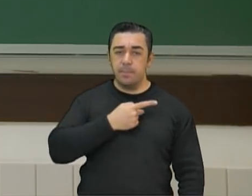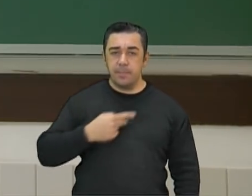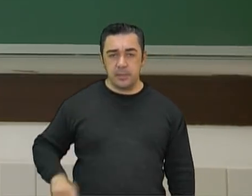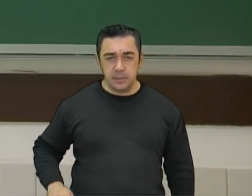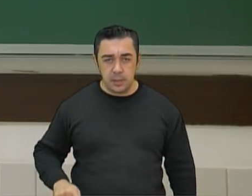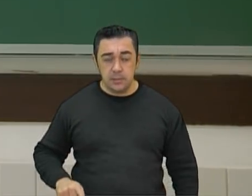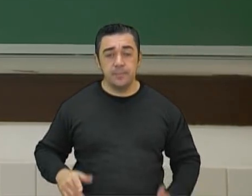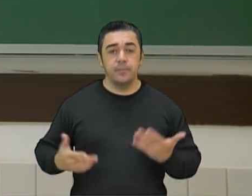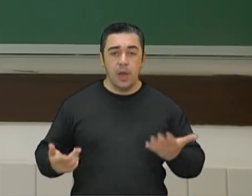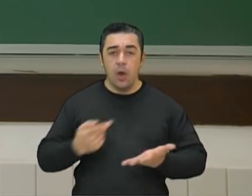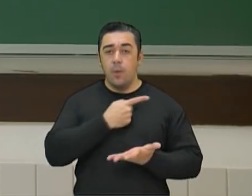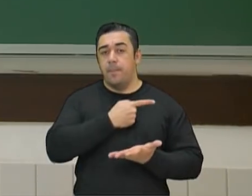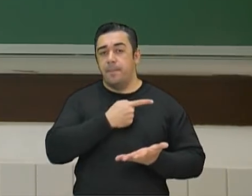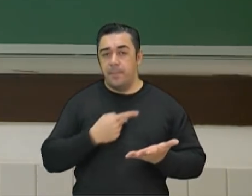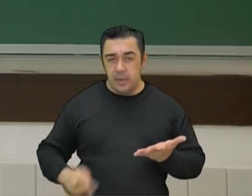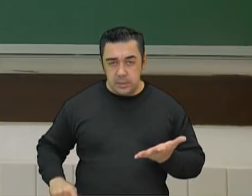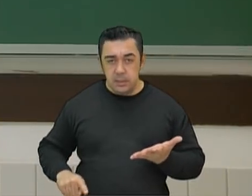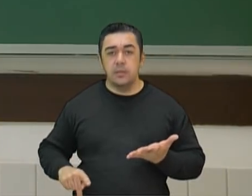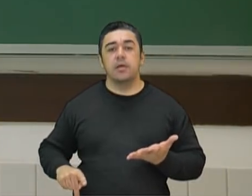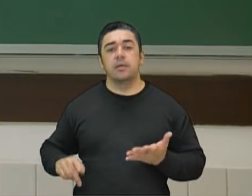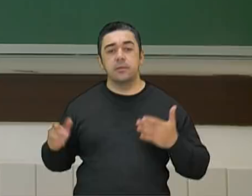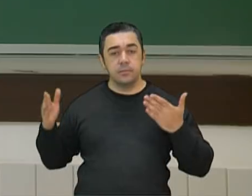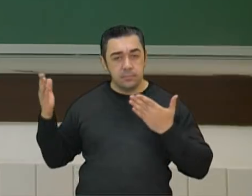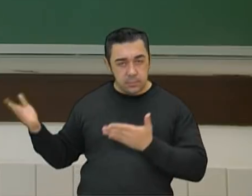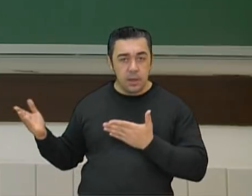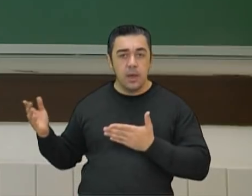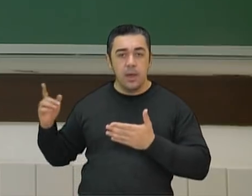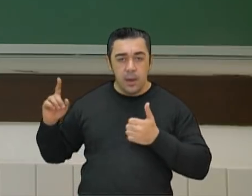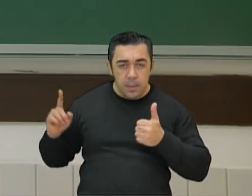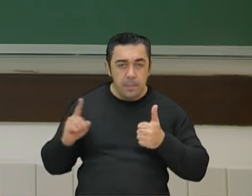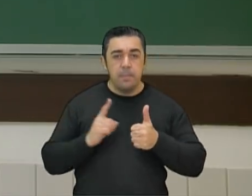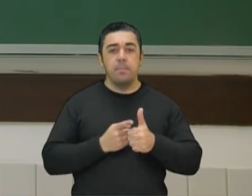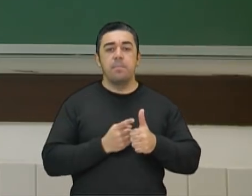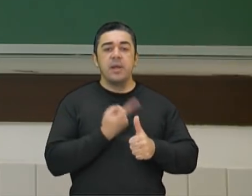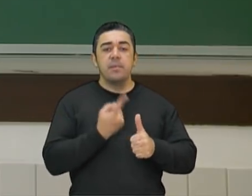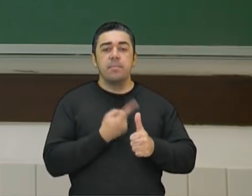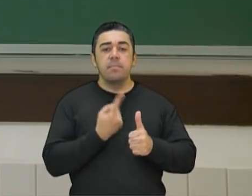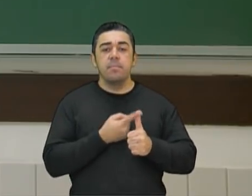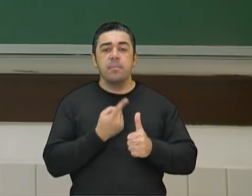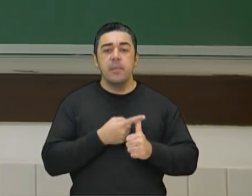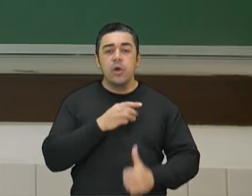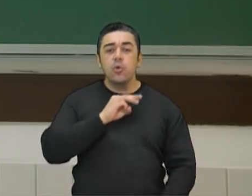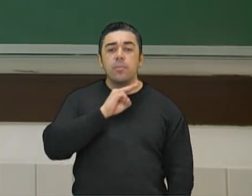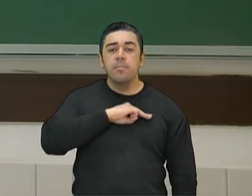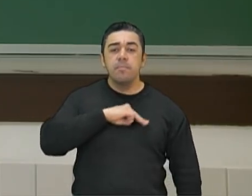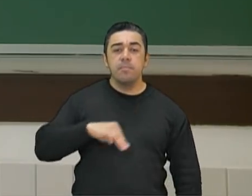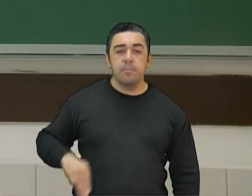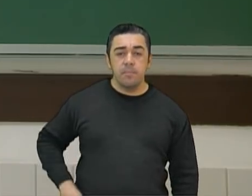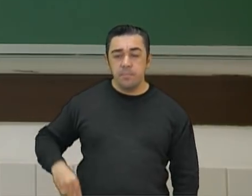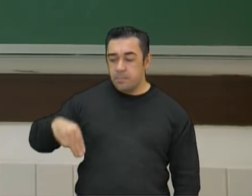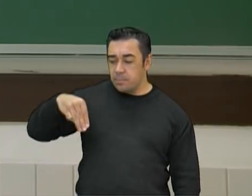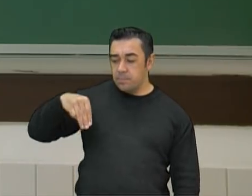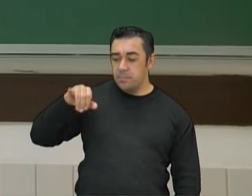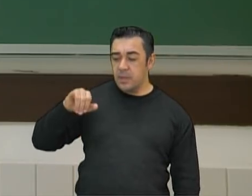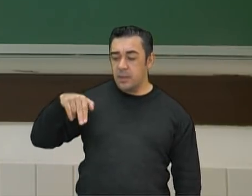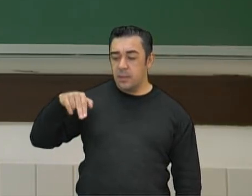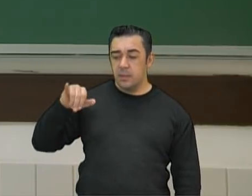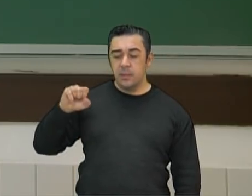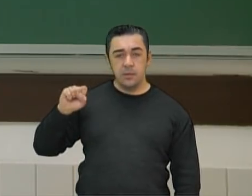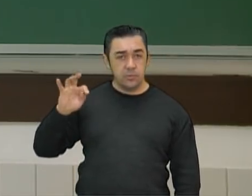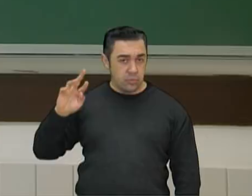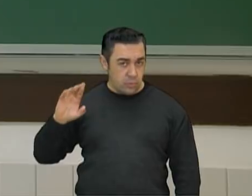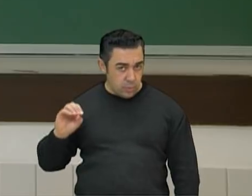então, nomeava esse indicado como primeiro-ministro. Então, no caso da Alemanha,